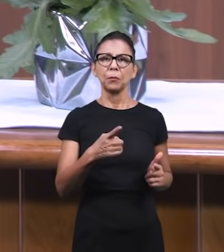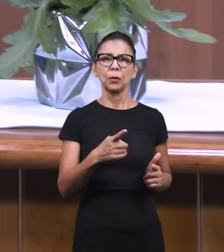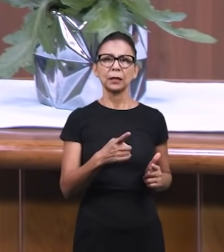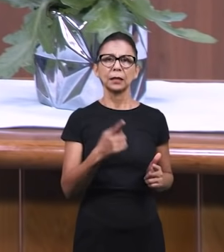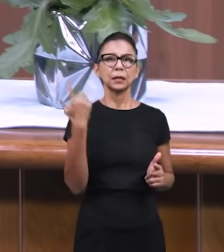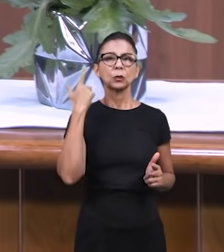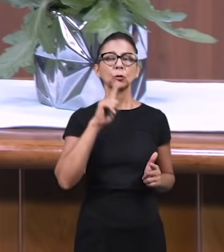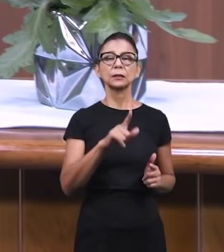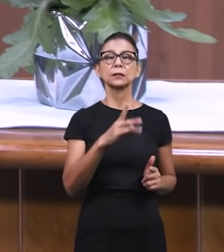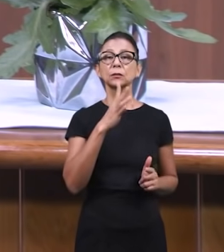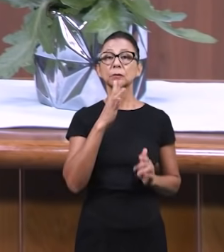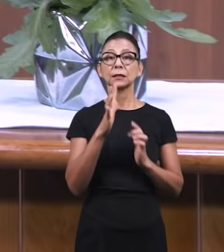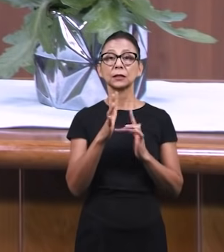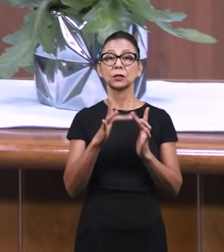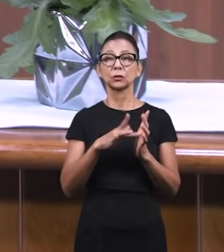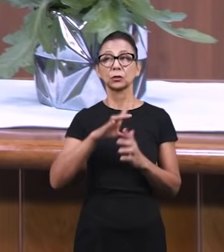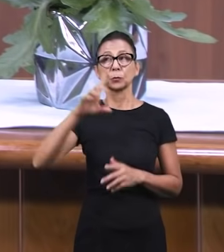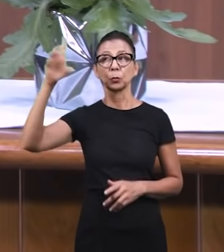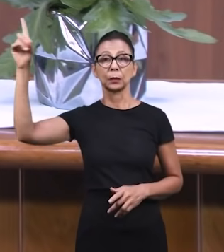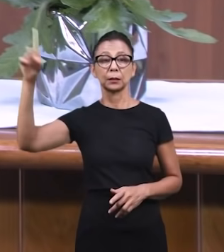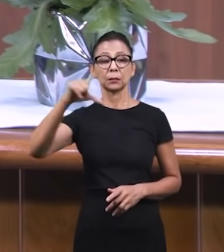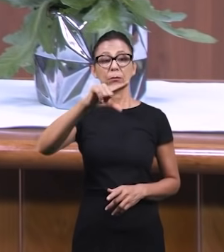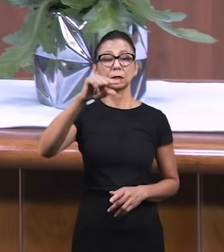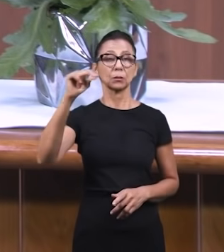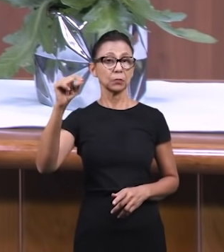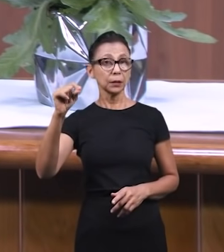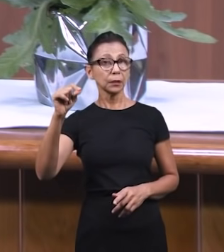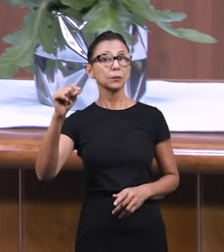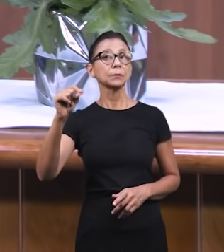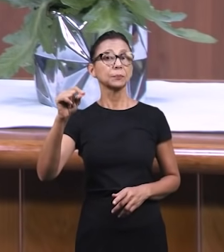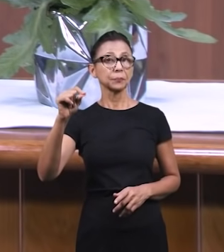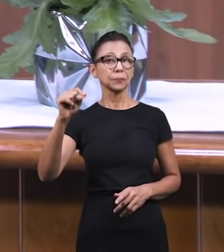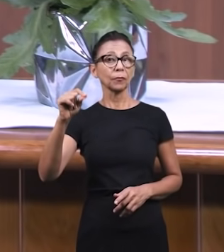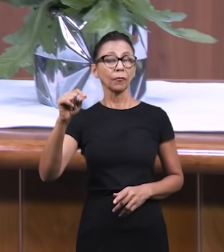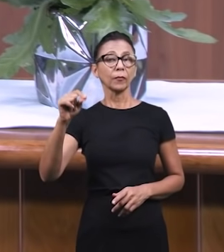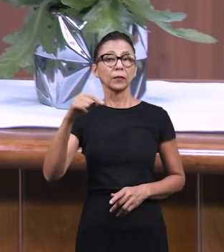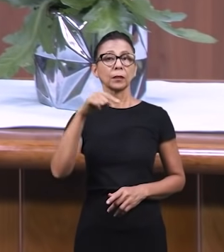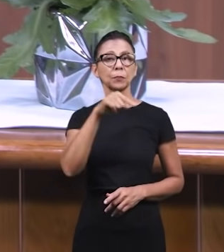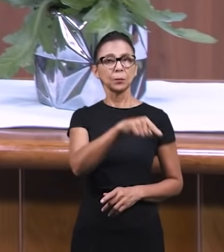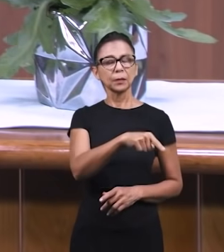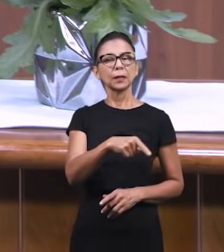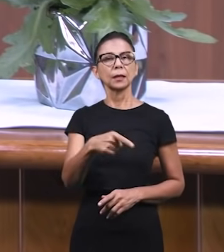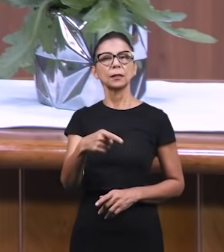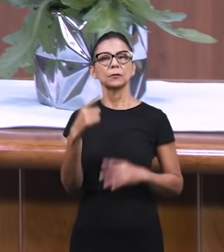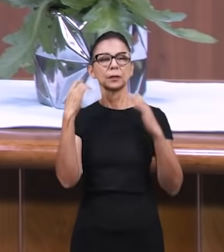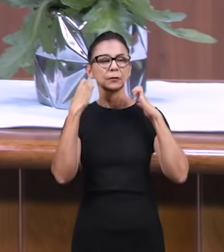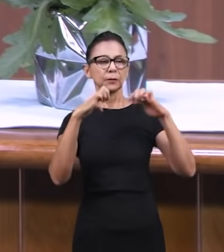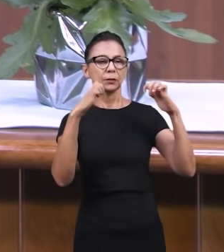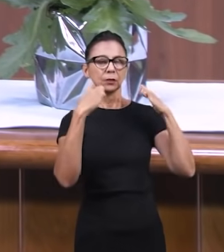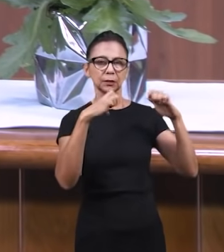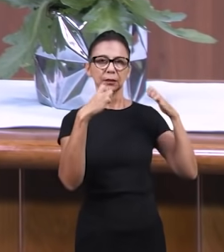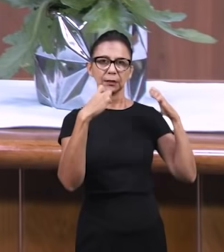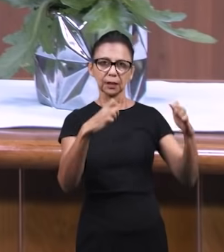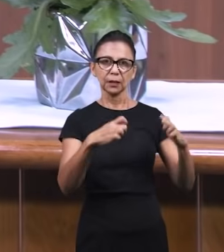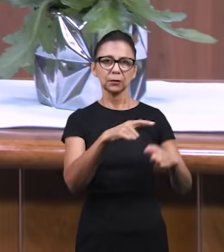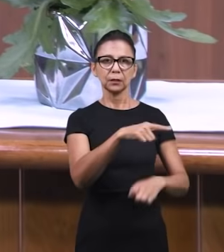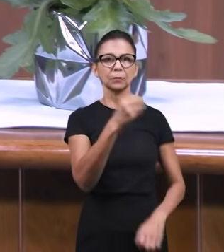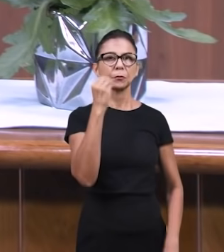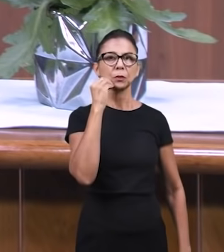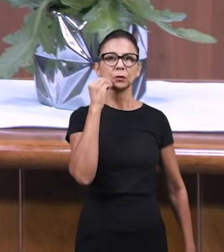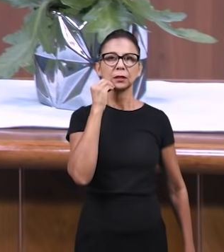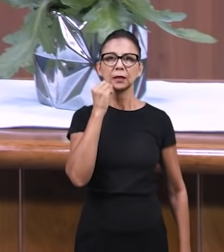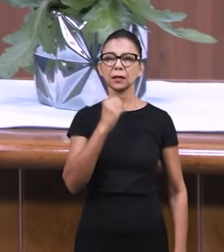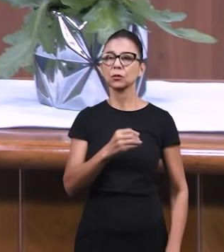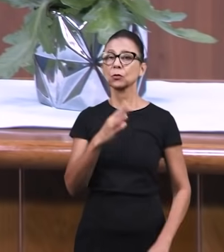é alcançado pelo evangelho. E quando ele é alcançado, ele tem a oportunidade de estar aonde? De estar diante de Jesus. Mesmo que